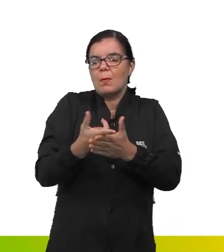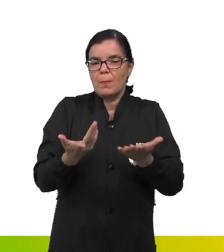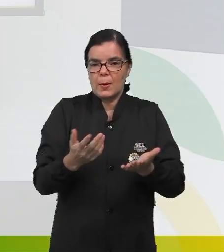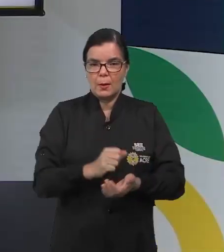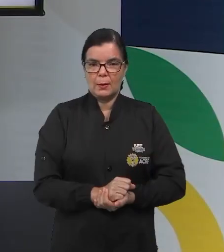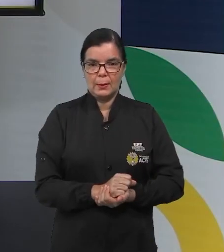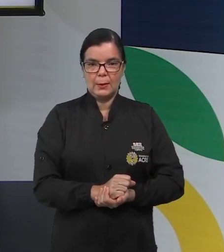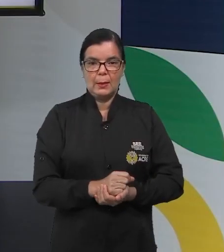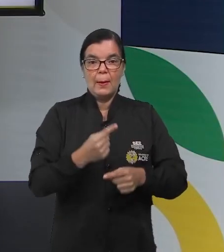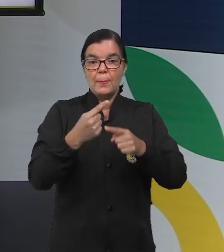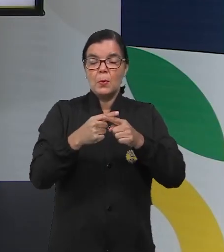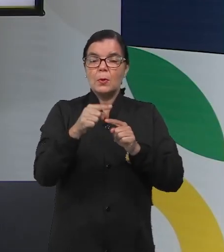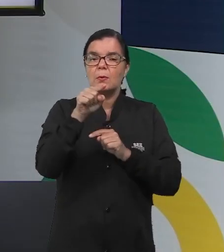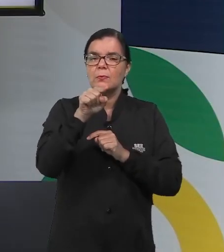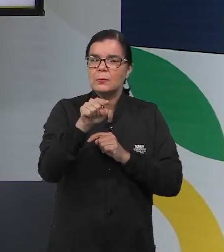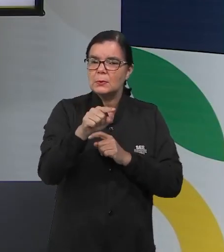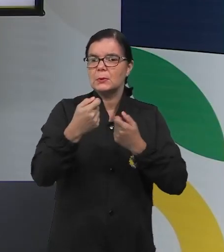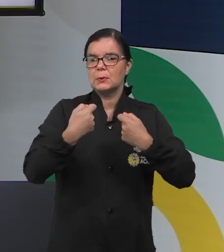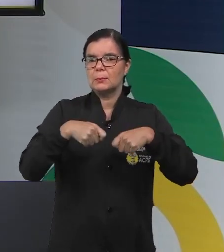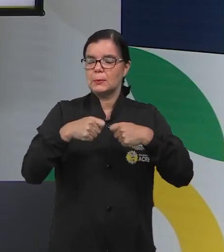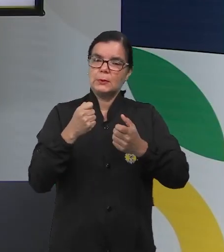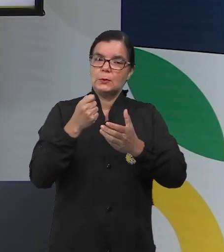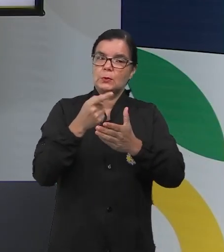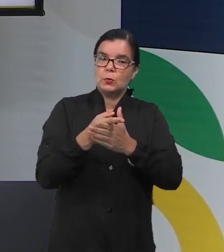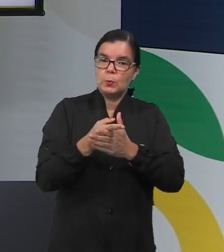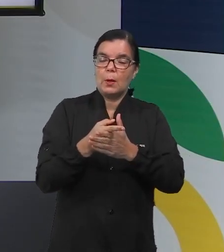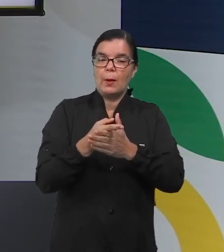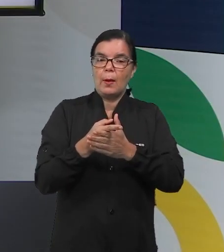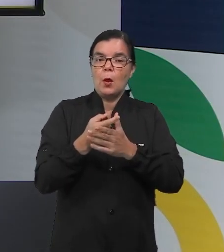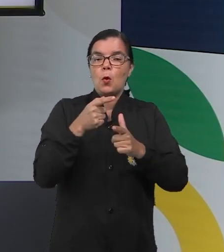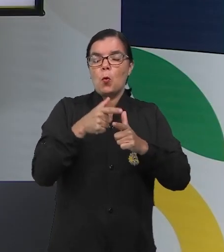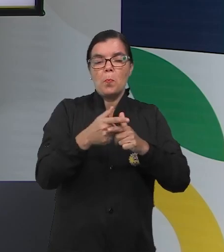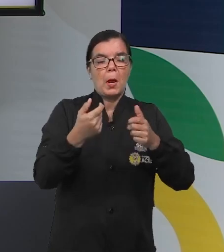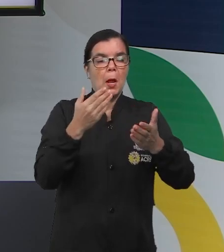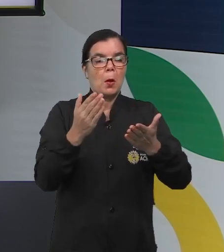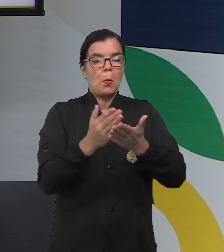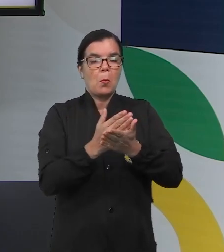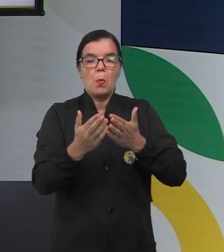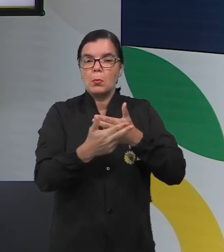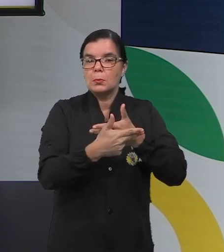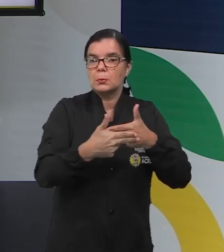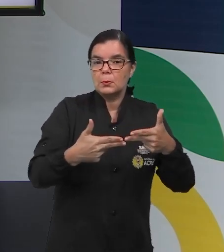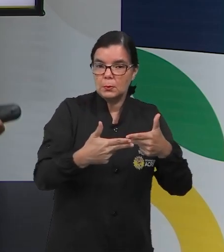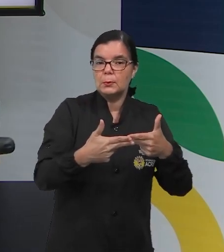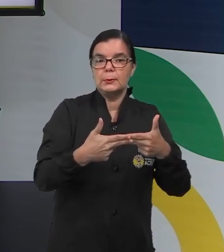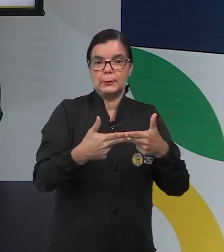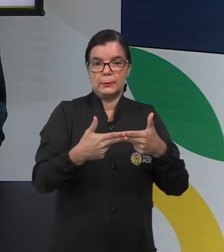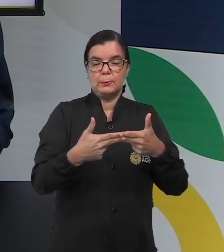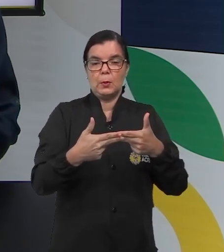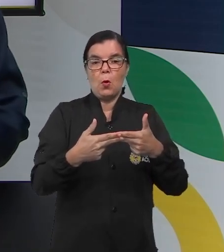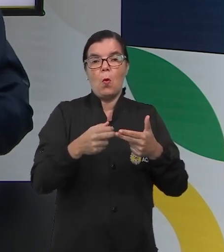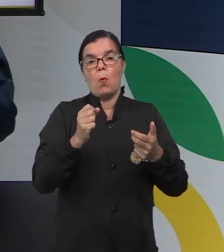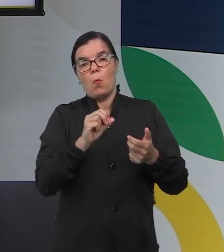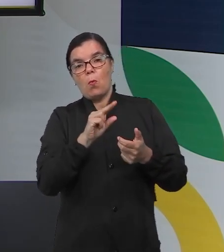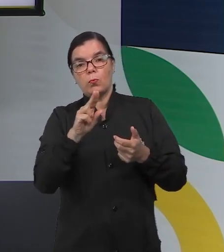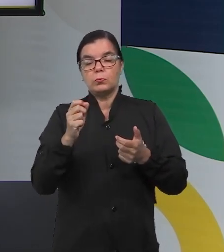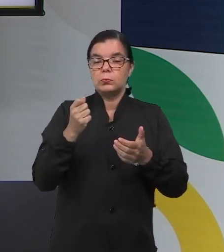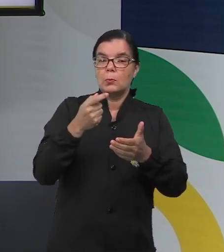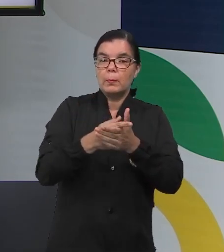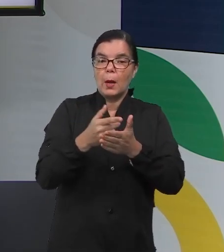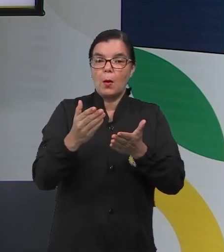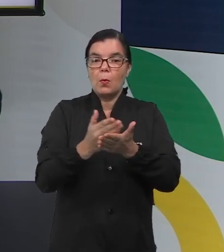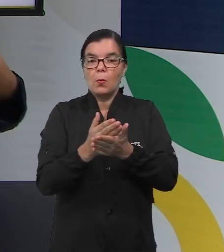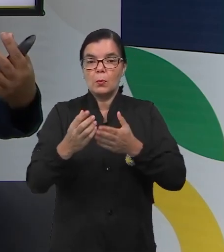você precisa comprar? Por que comprar determinado objeto? Por que comprar determinada roupa? Pense